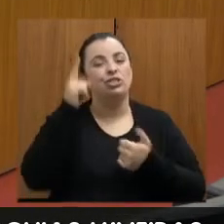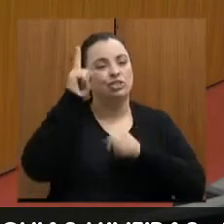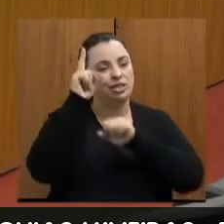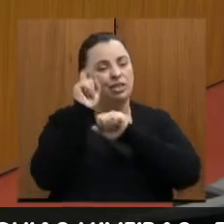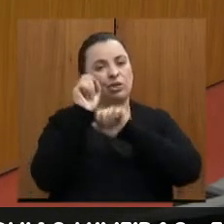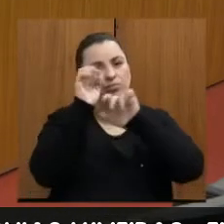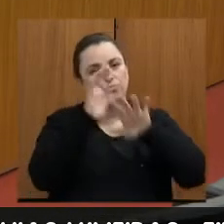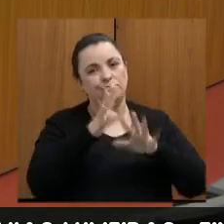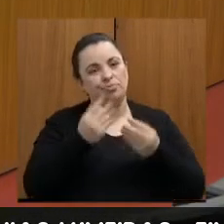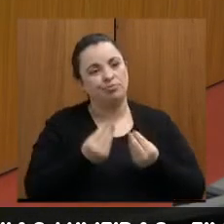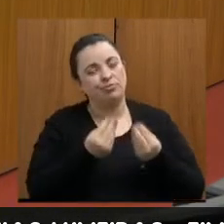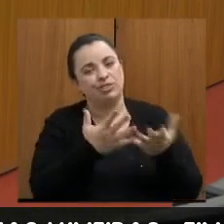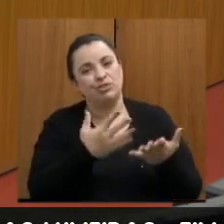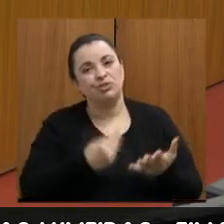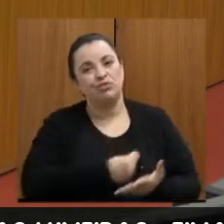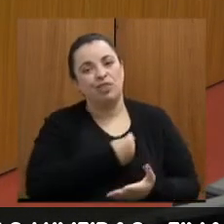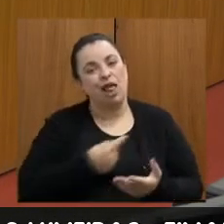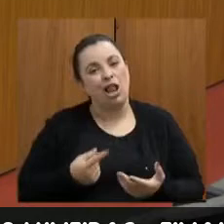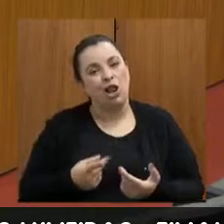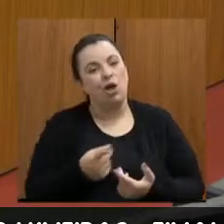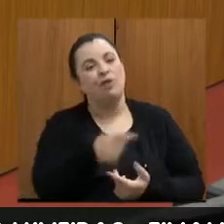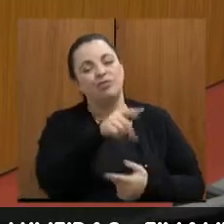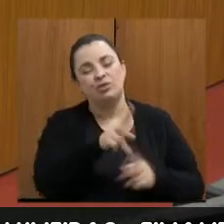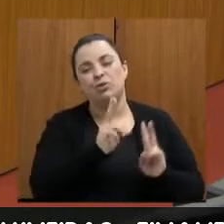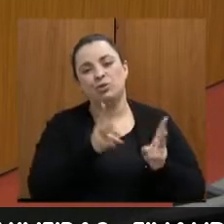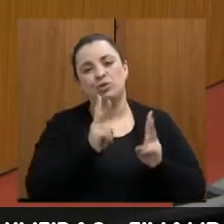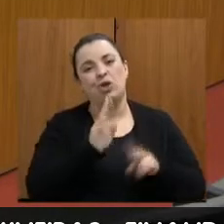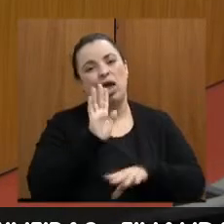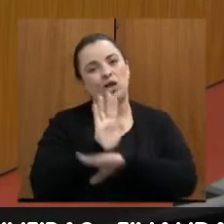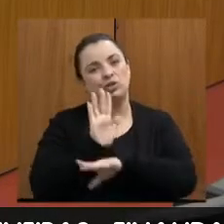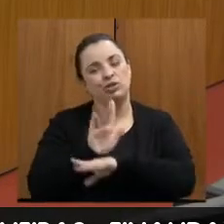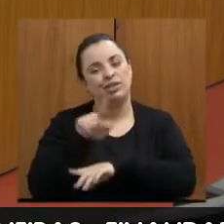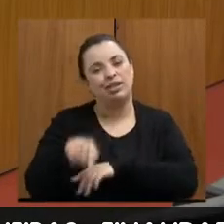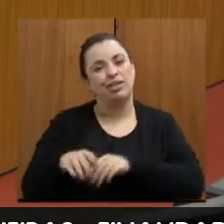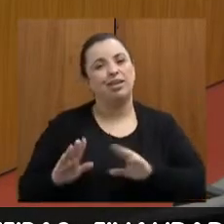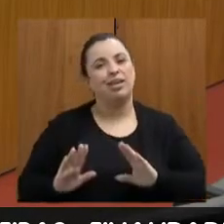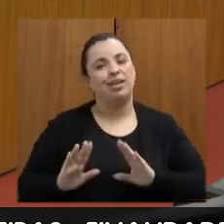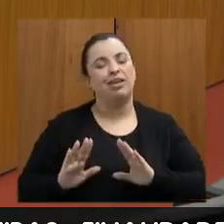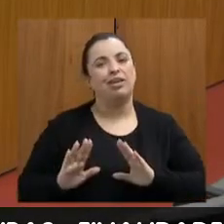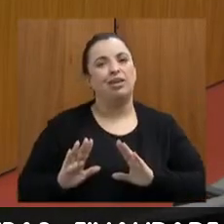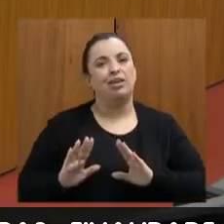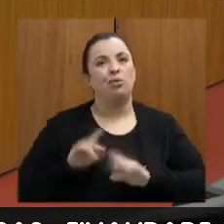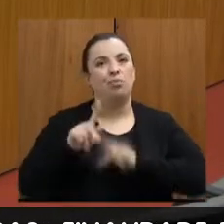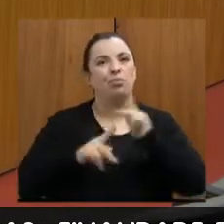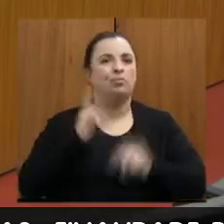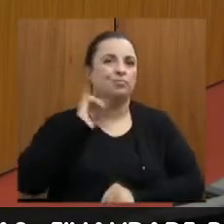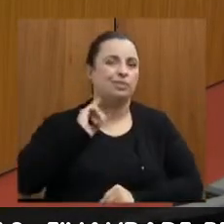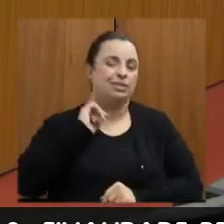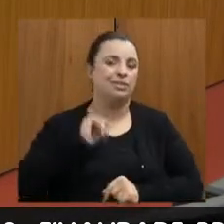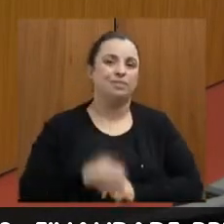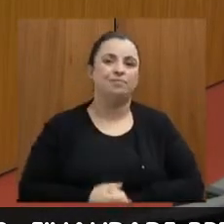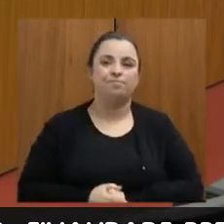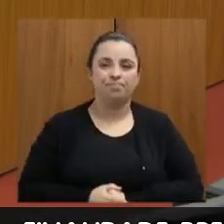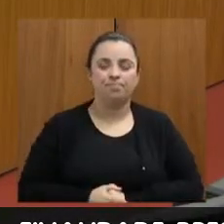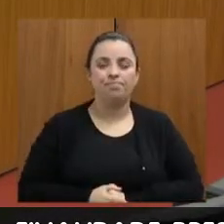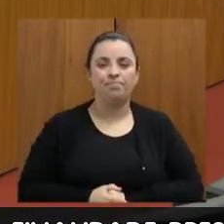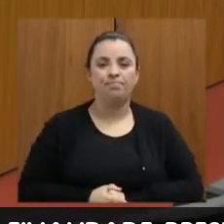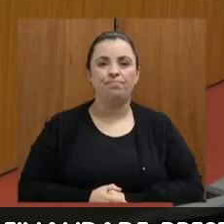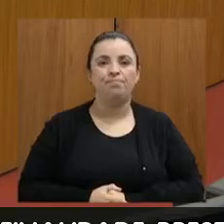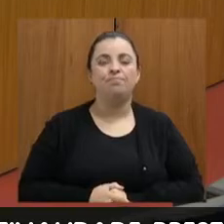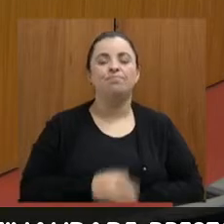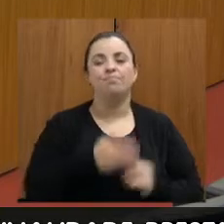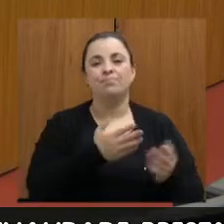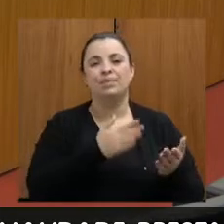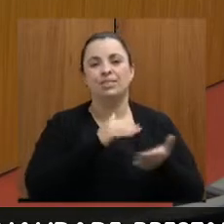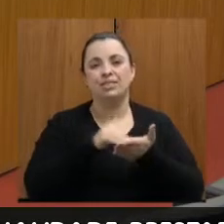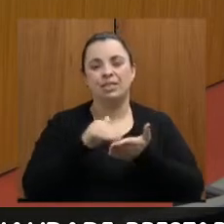possa da vida longa para continuar nos ajudado aí muito obrigado tem palavra o secretário Fernando marcar